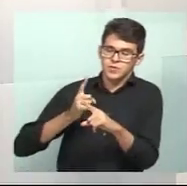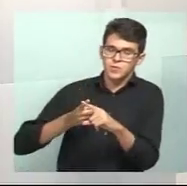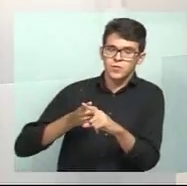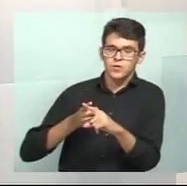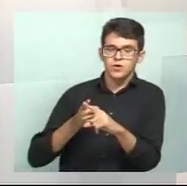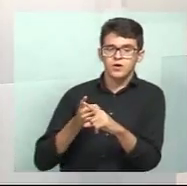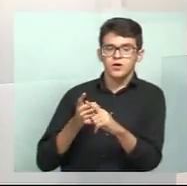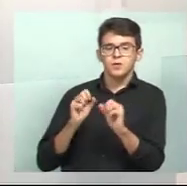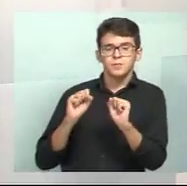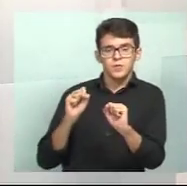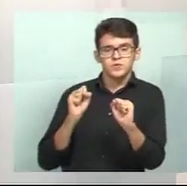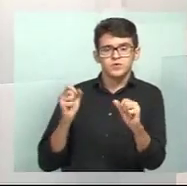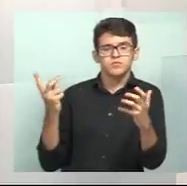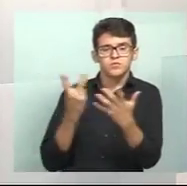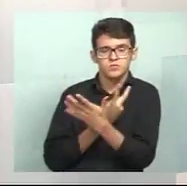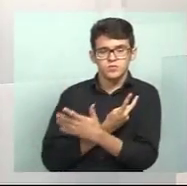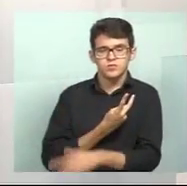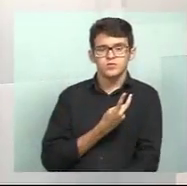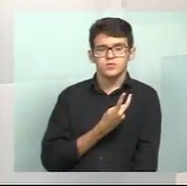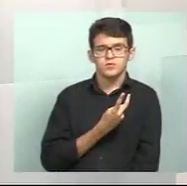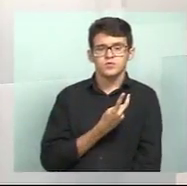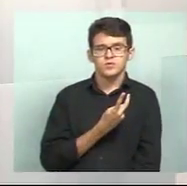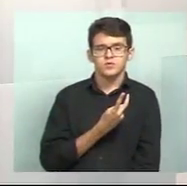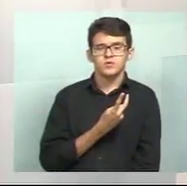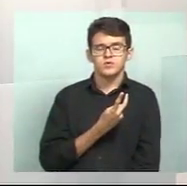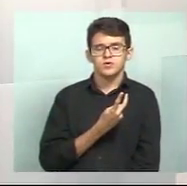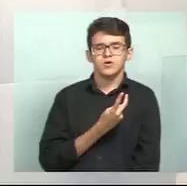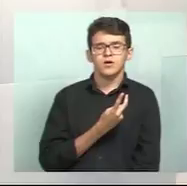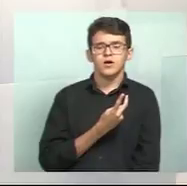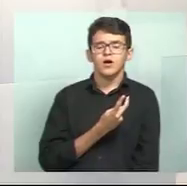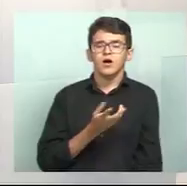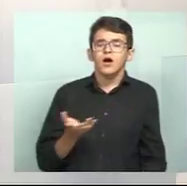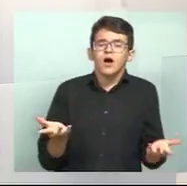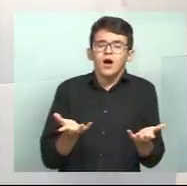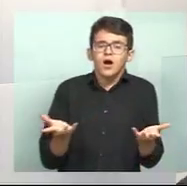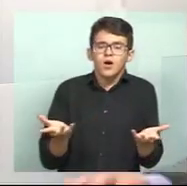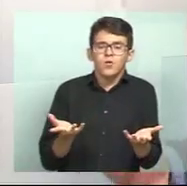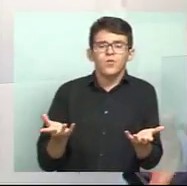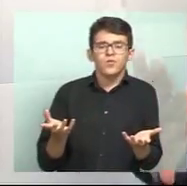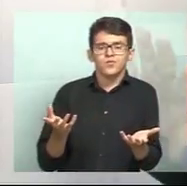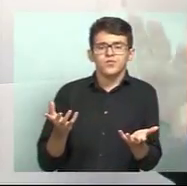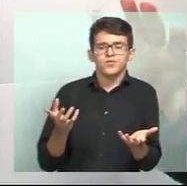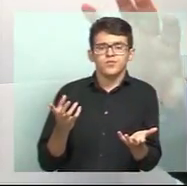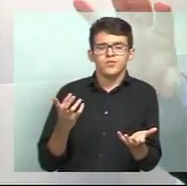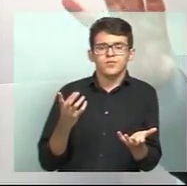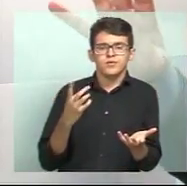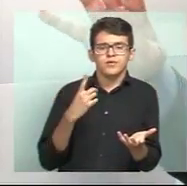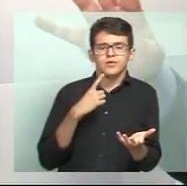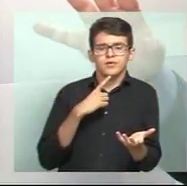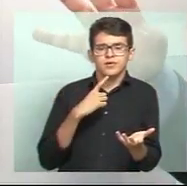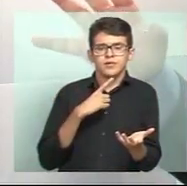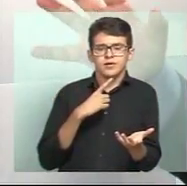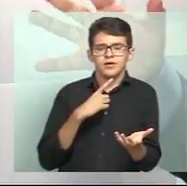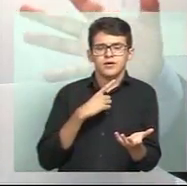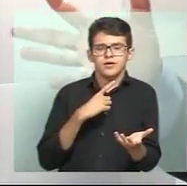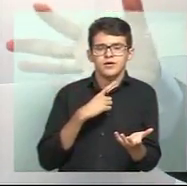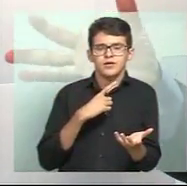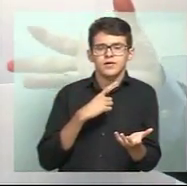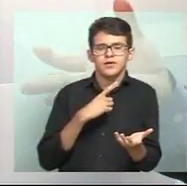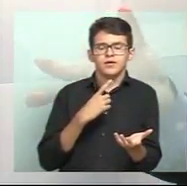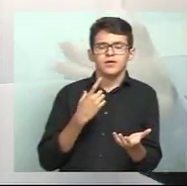presos nas próximas horas, eu acho que está sendo desmontado todo esse falso palanque